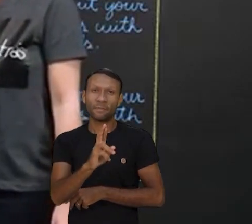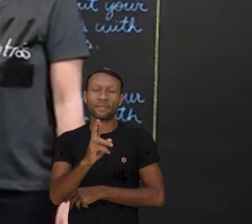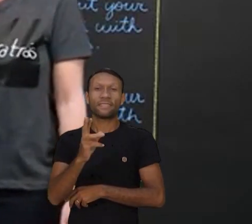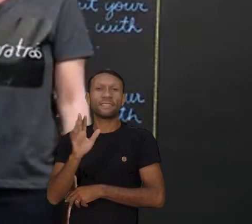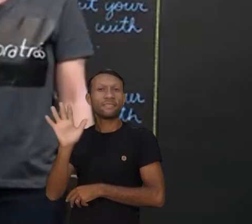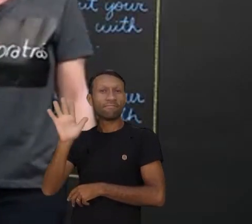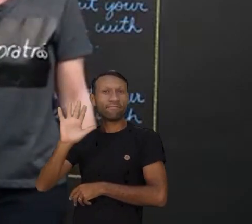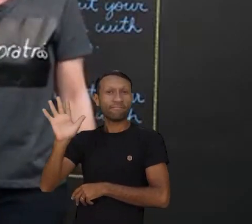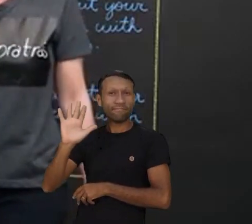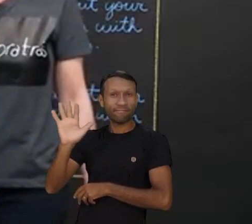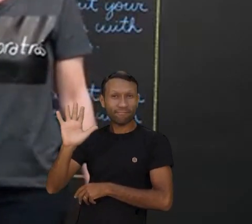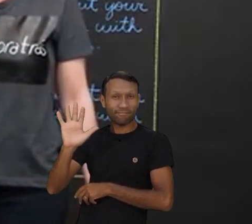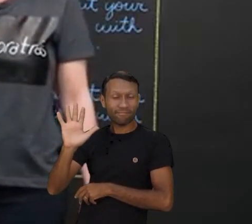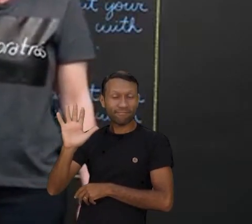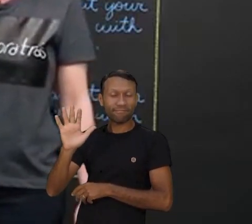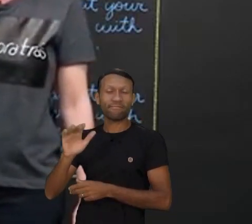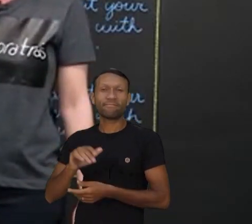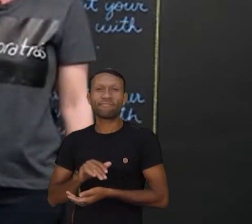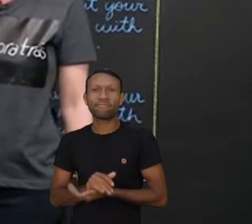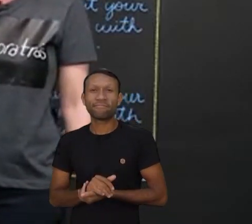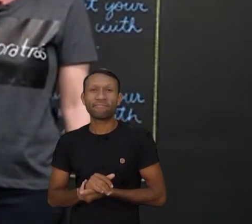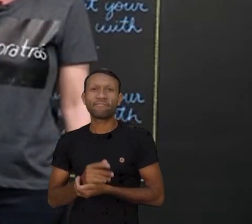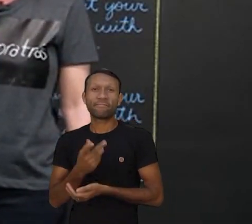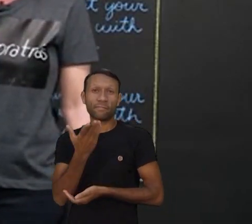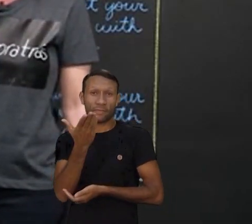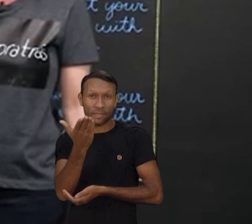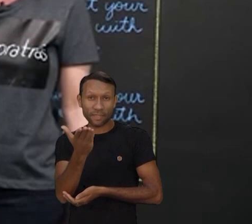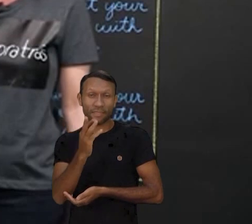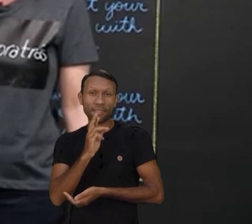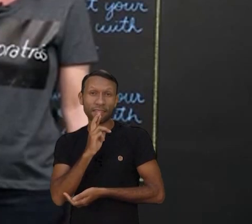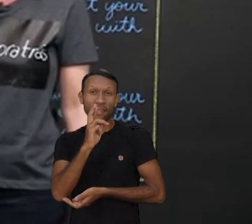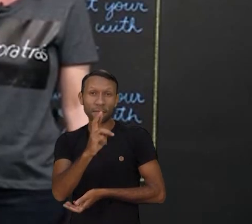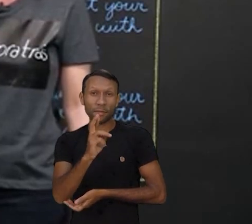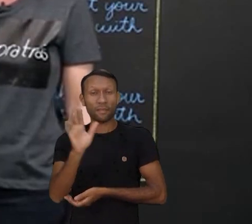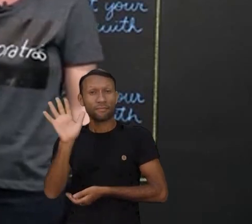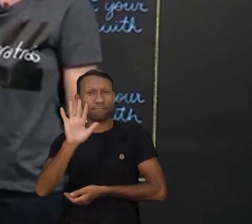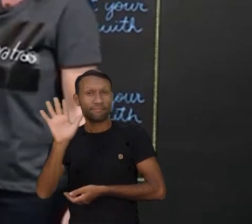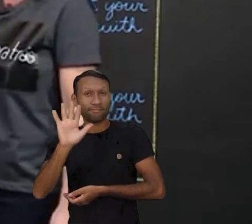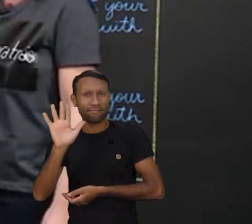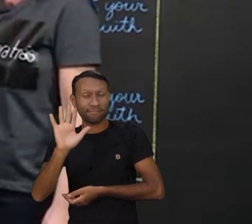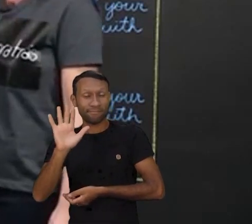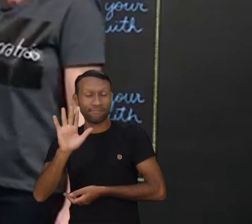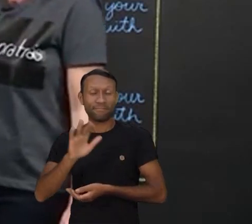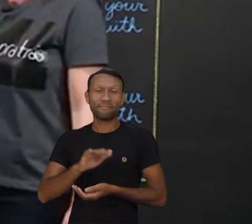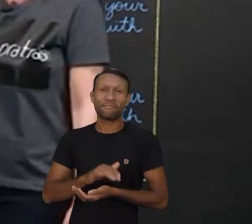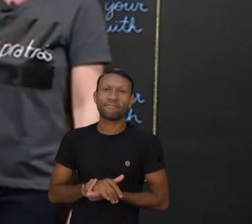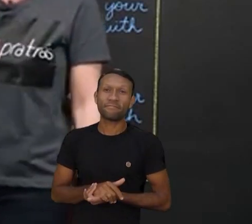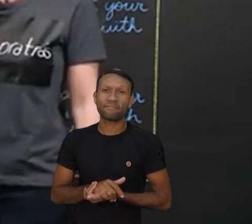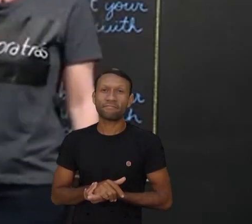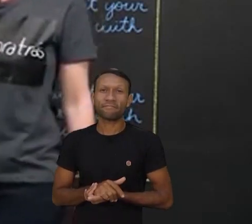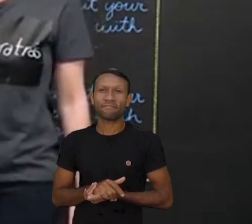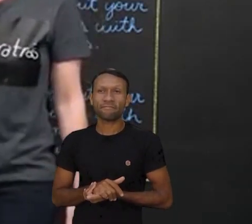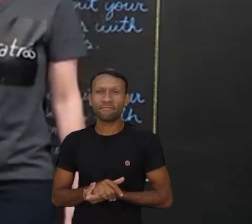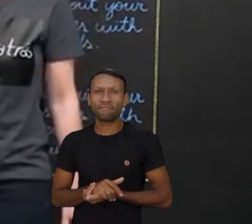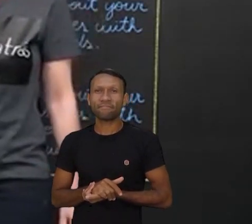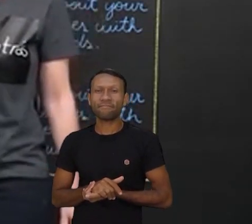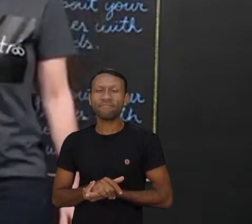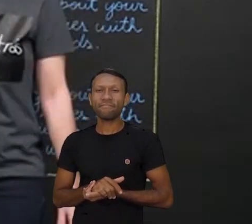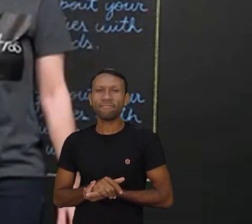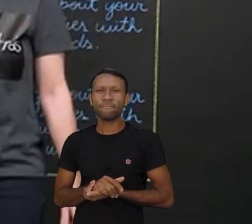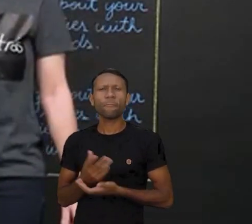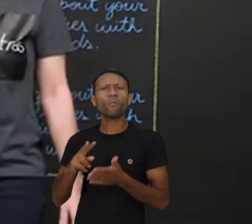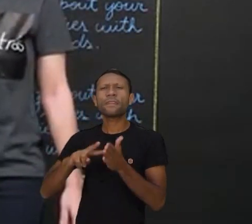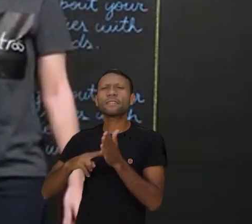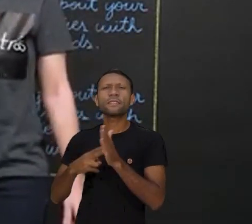back, wave back at someone, então você está respondendo ao adeuzinho dado por uma pessoa. And realize,